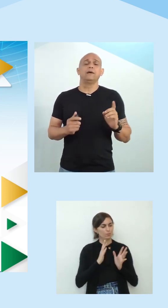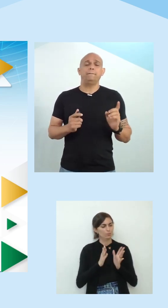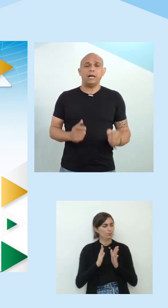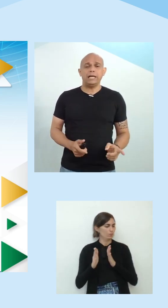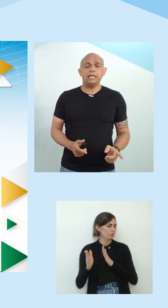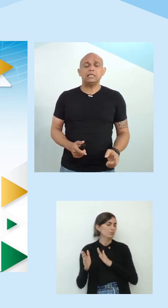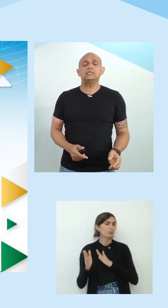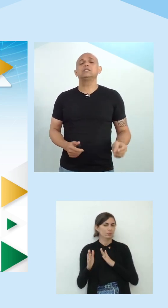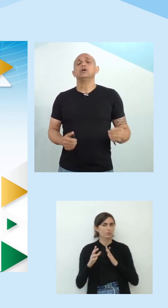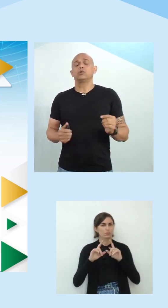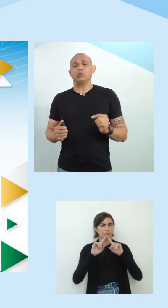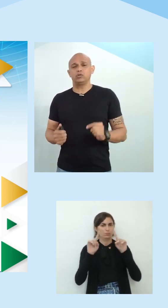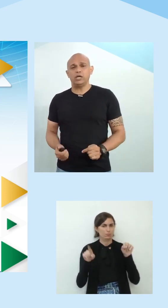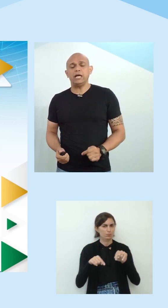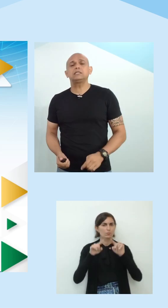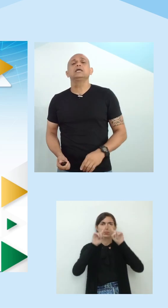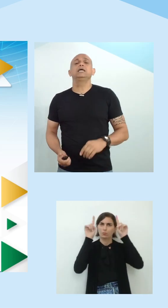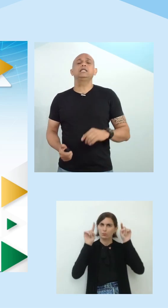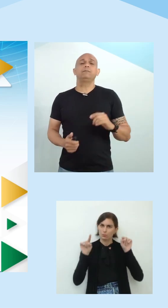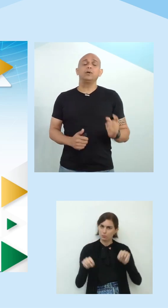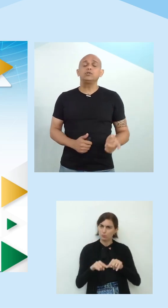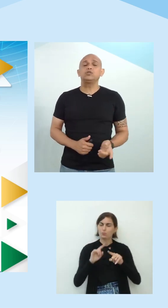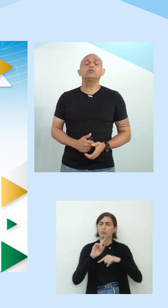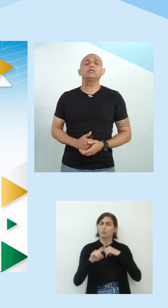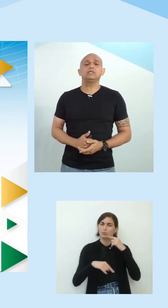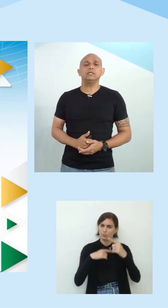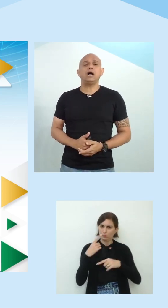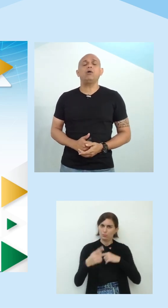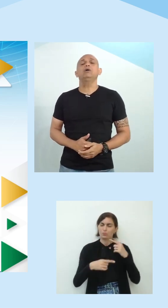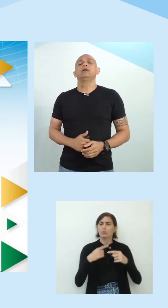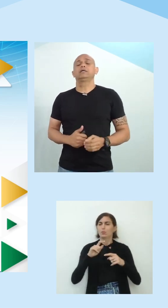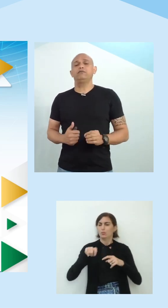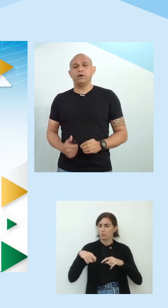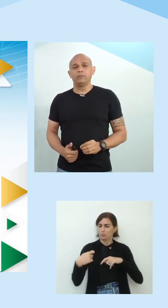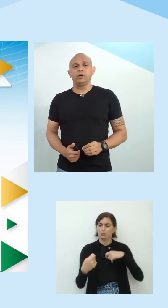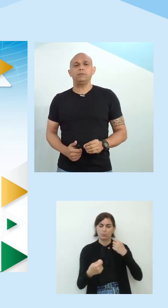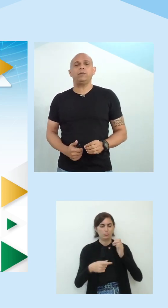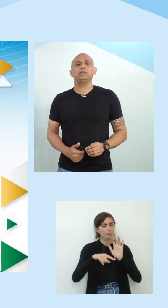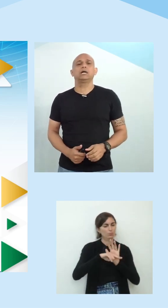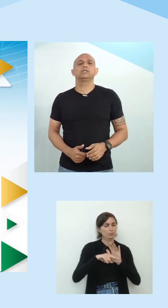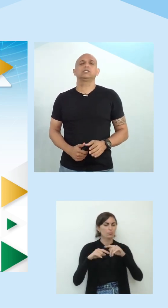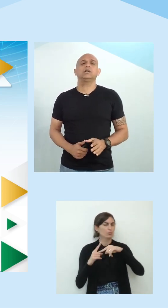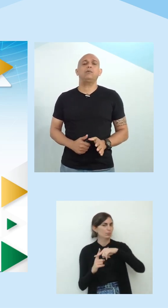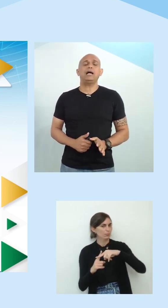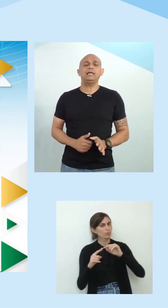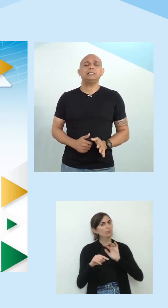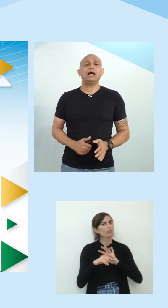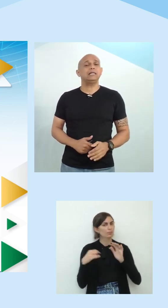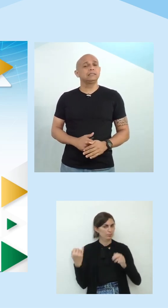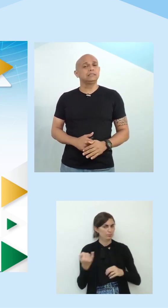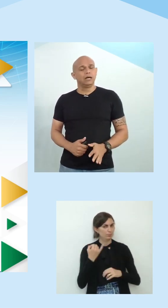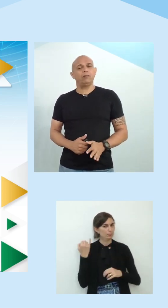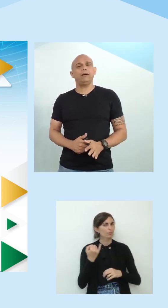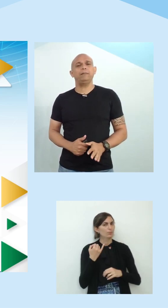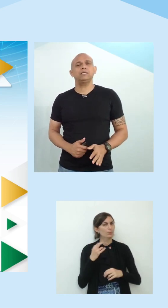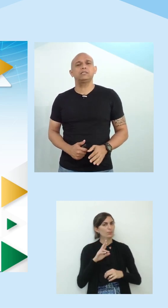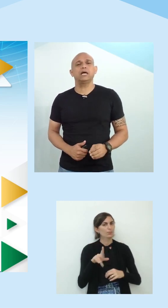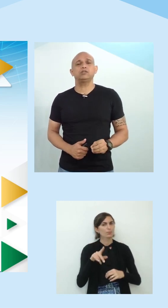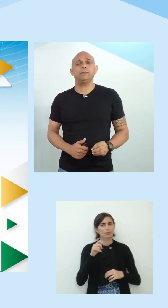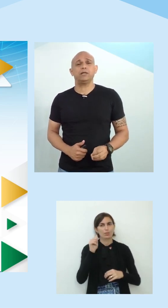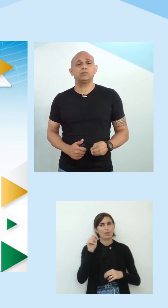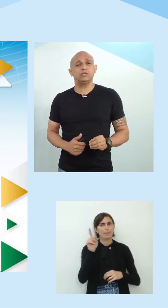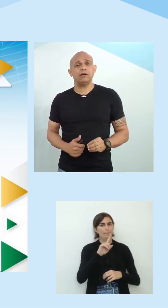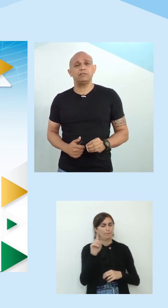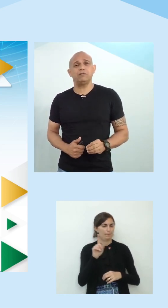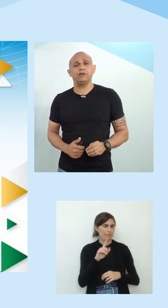dos parênteses, colchetes e depois o jogo de sinal, que foi muito importante. Então, a letra A não é bem assim.